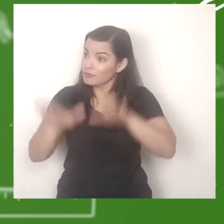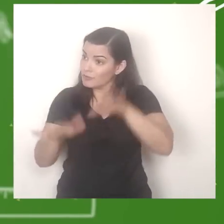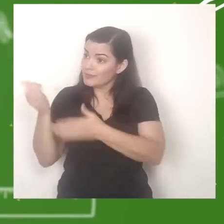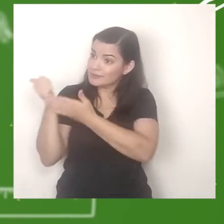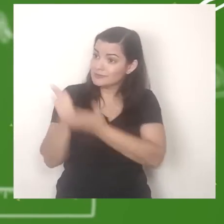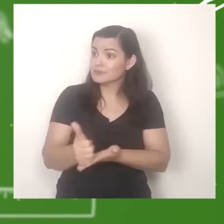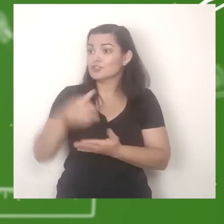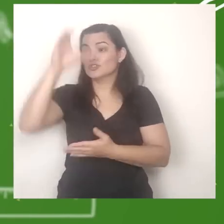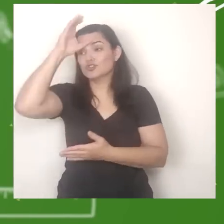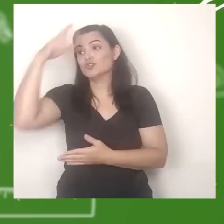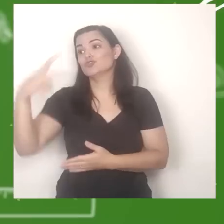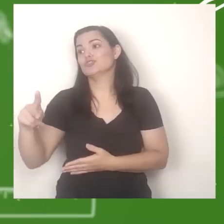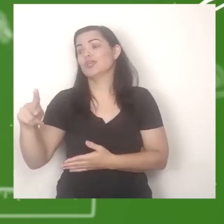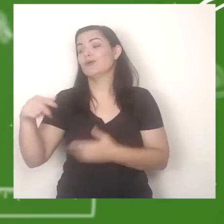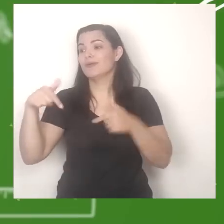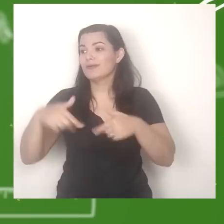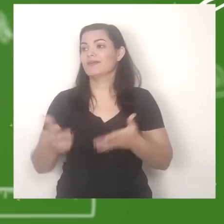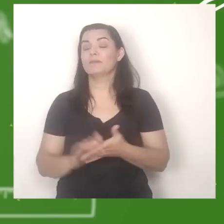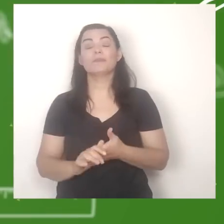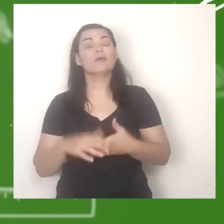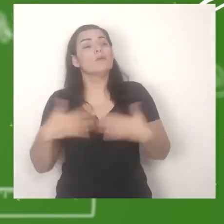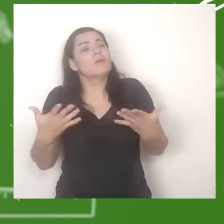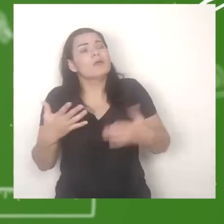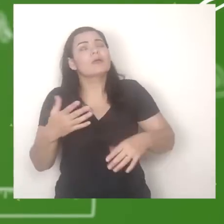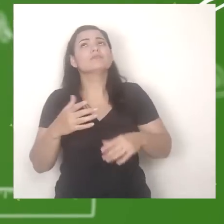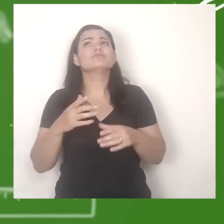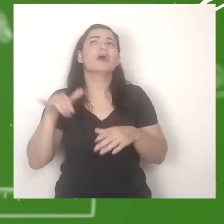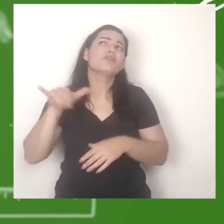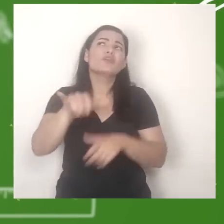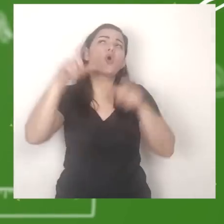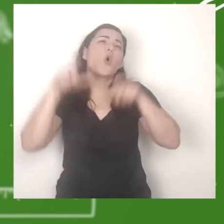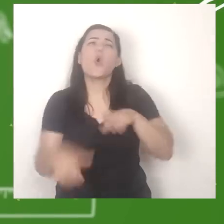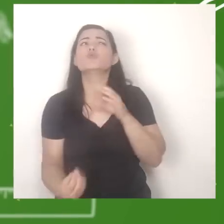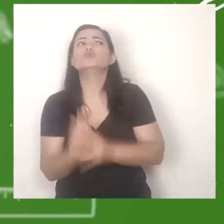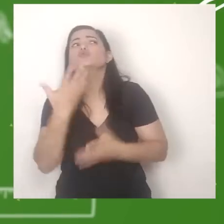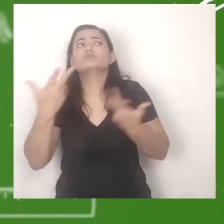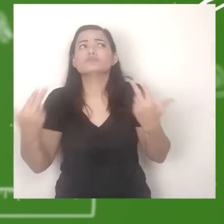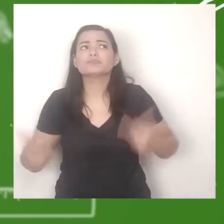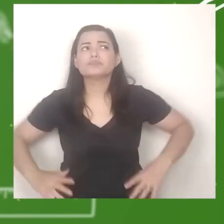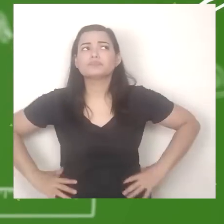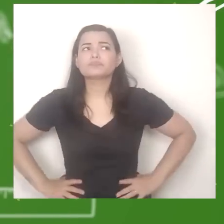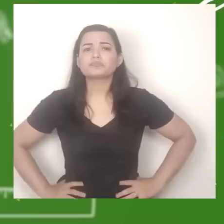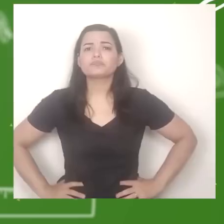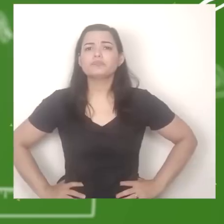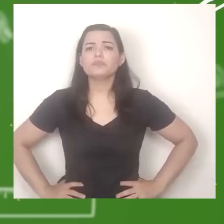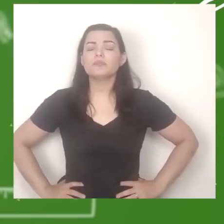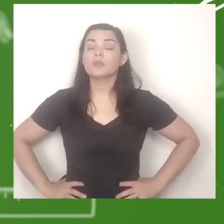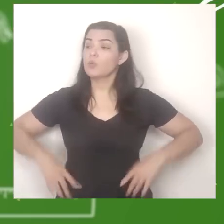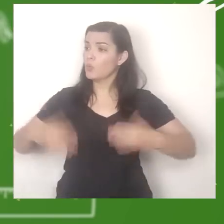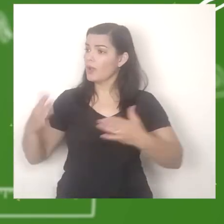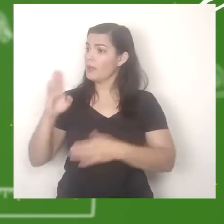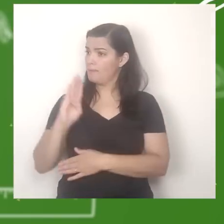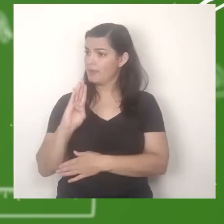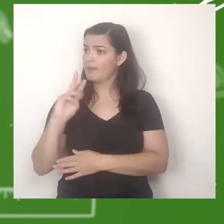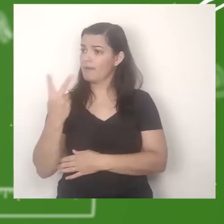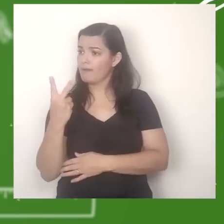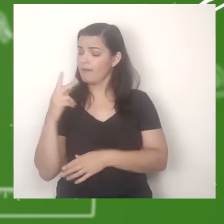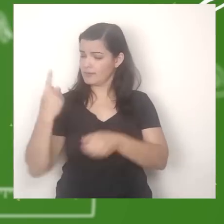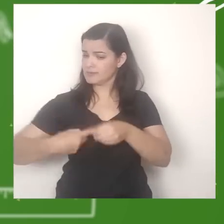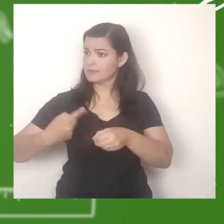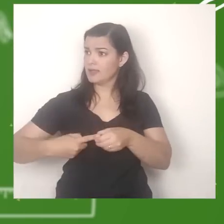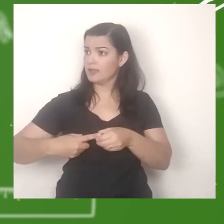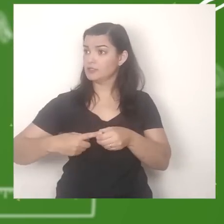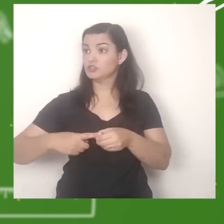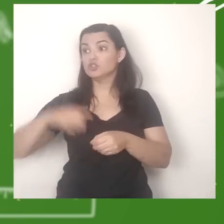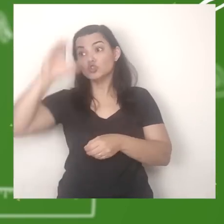trazendo seu tio Leopoldo. Ué, mas de onde vem um avião? de Belo Horizonte, ué. É de